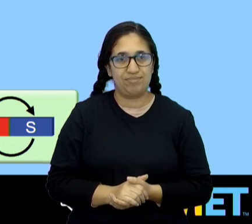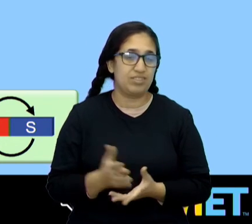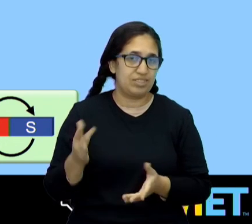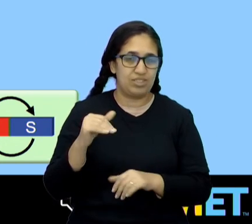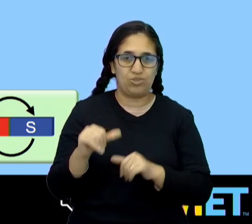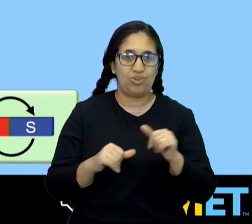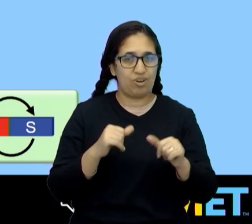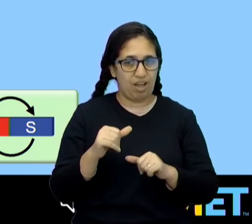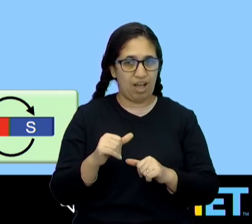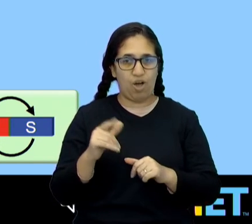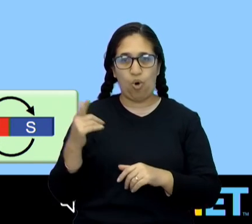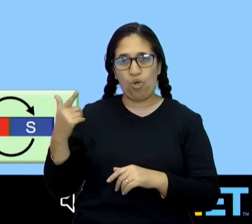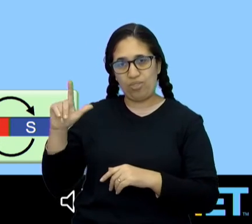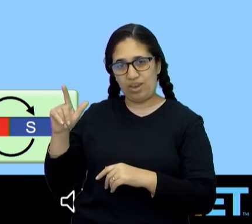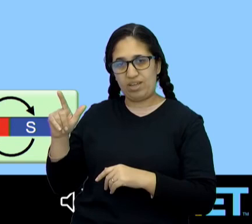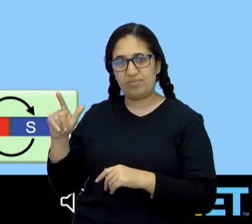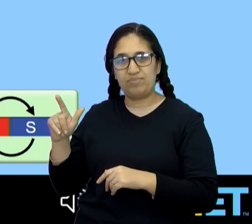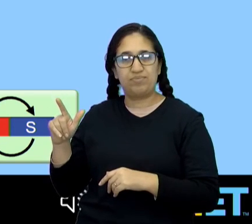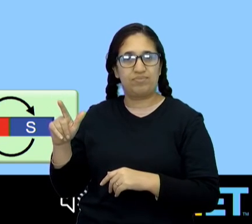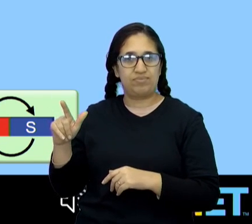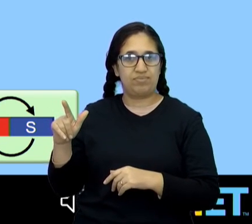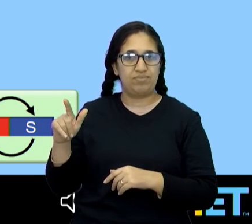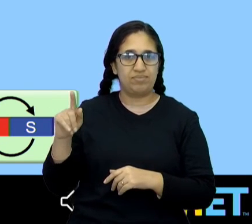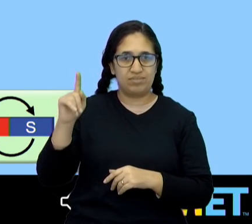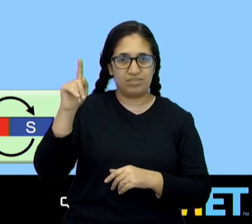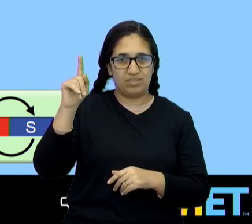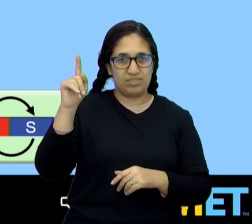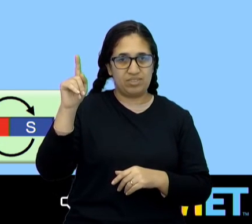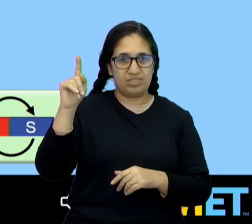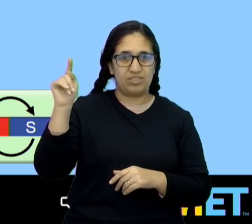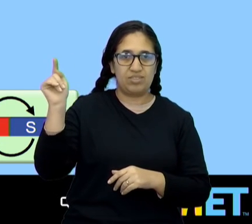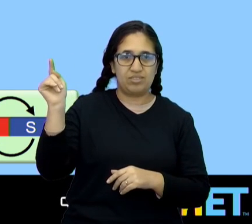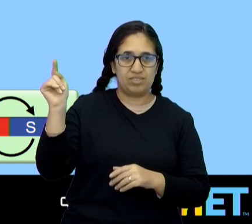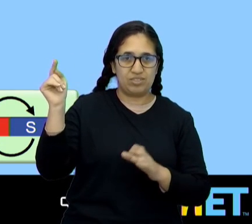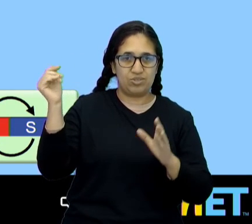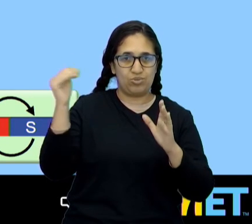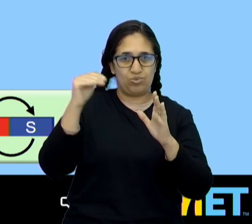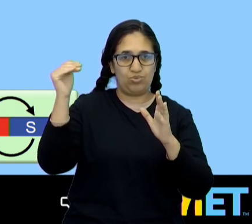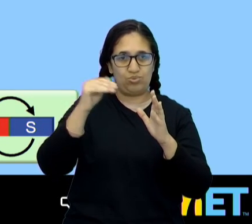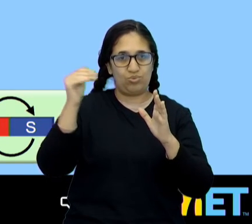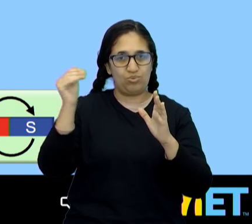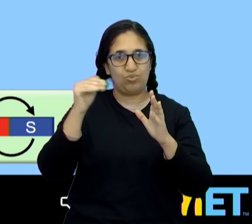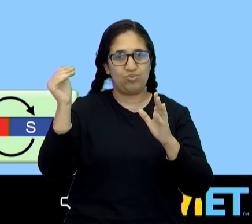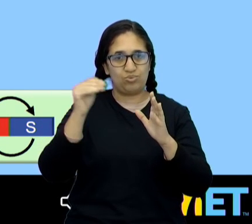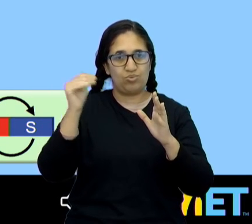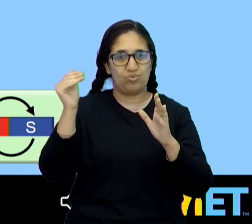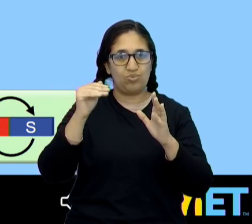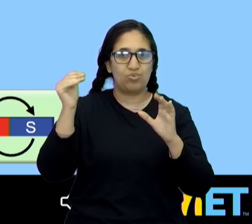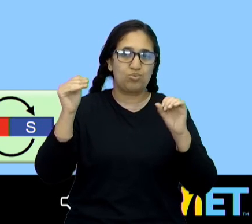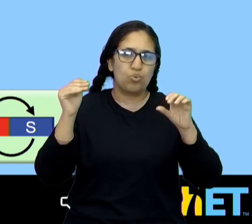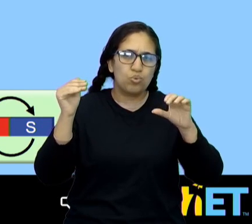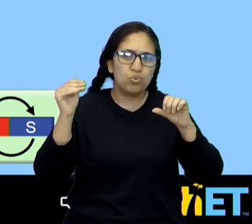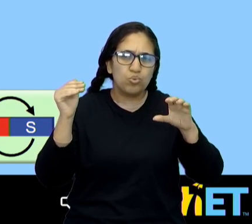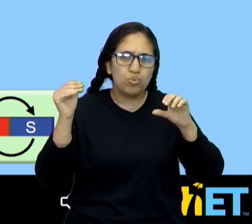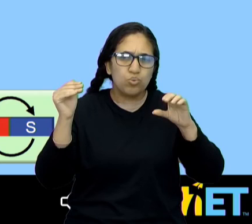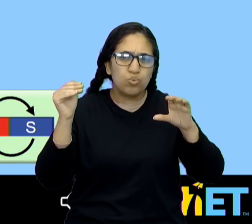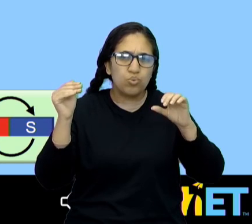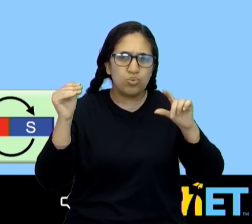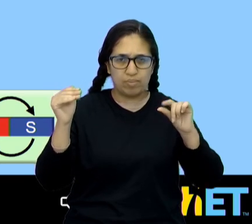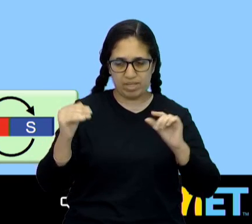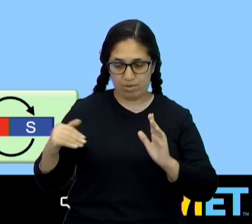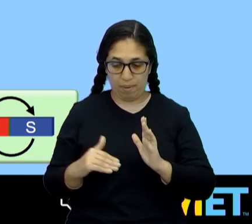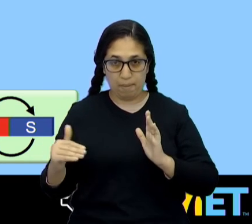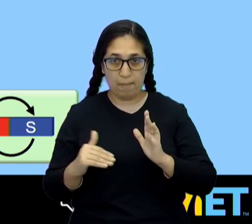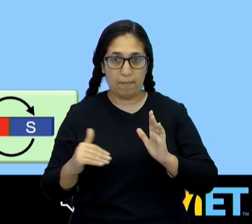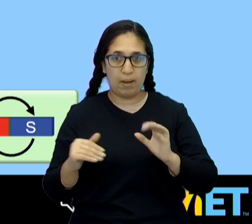trocar a bobina, vamos pegar outra aqui. Outra bobina, ó. Diminuindo a bobina, a gente tem menos luz, ó. Mais bobina,